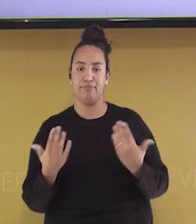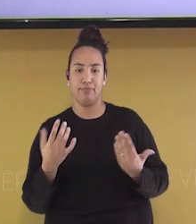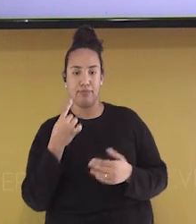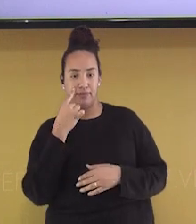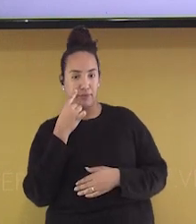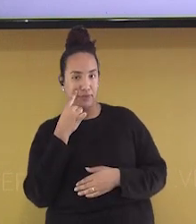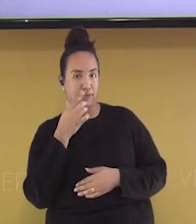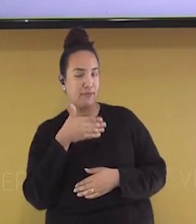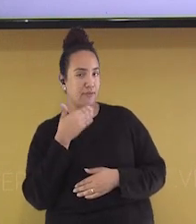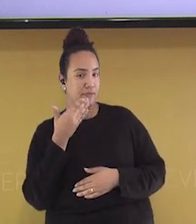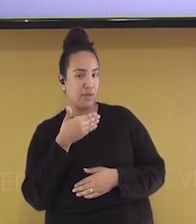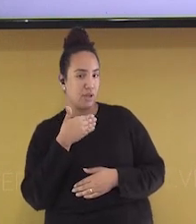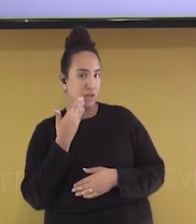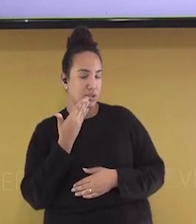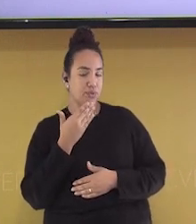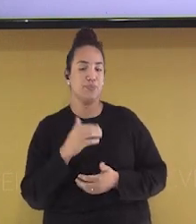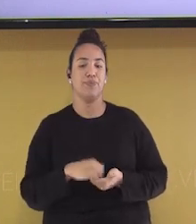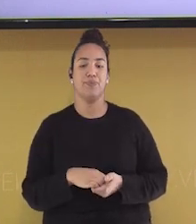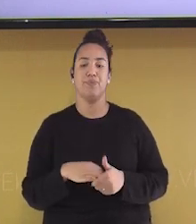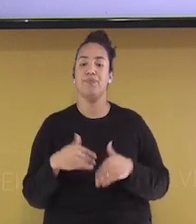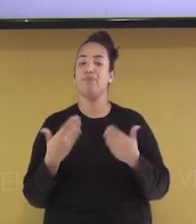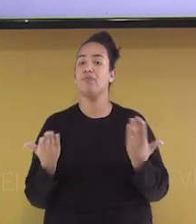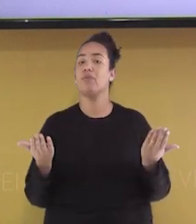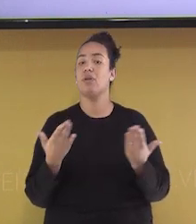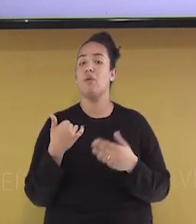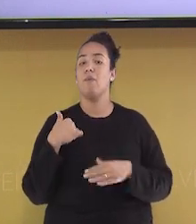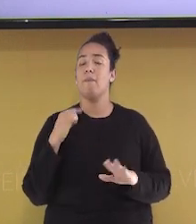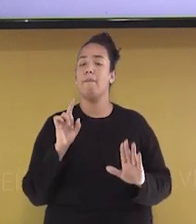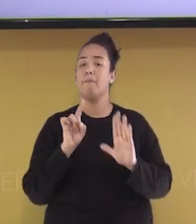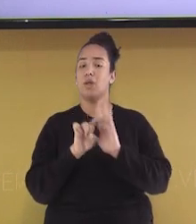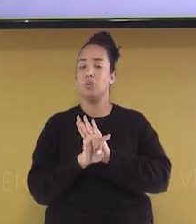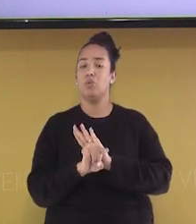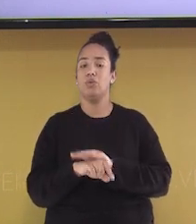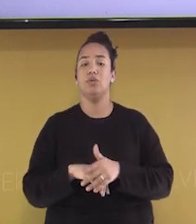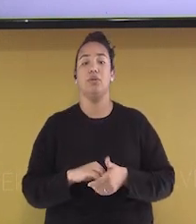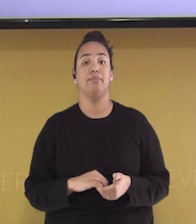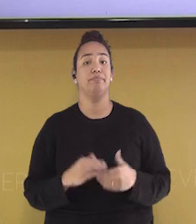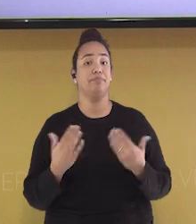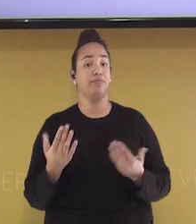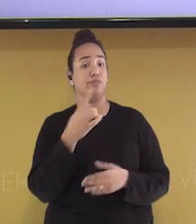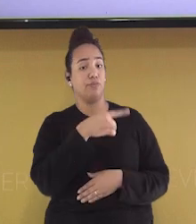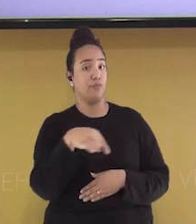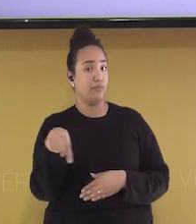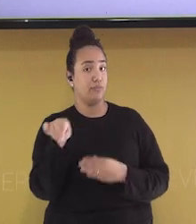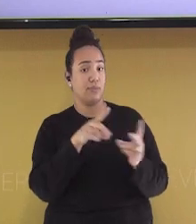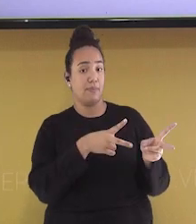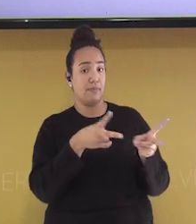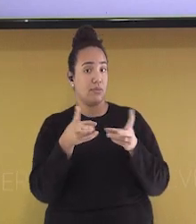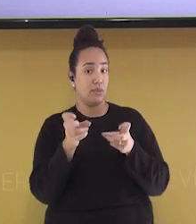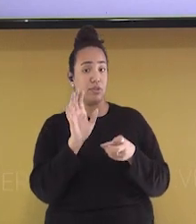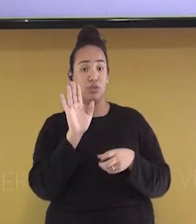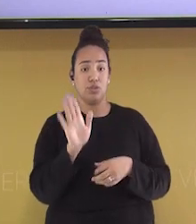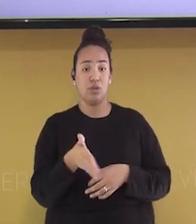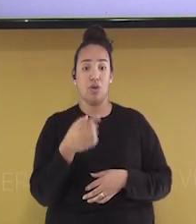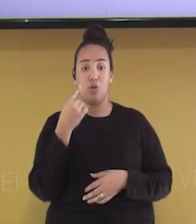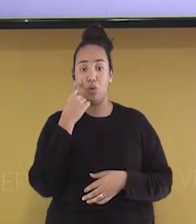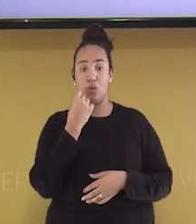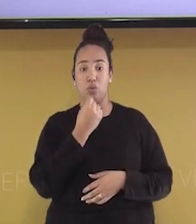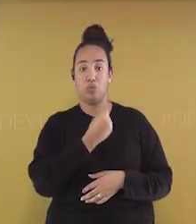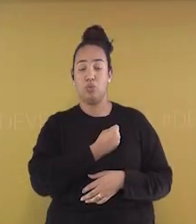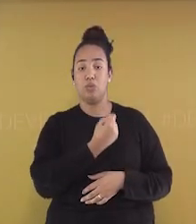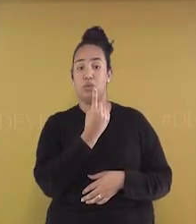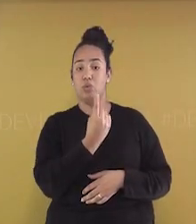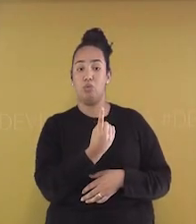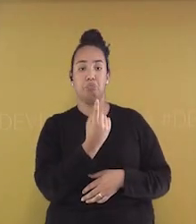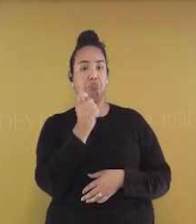pergunta. Como você percebeu aqui, não assinalamos o número 1. Será que ele pode ser considerado um número